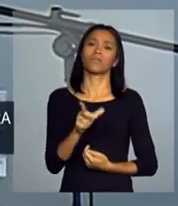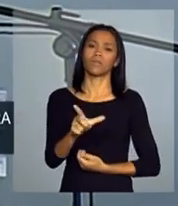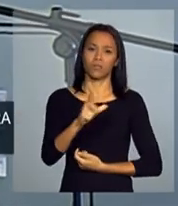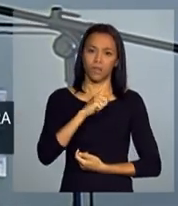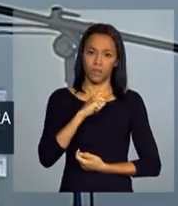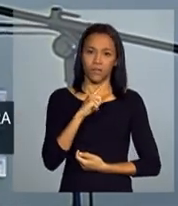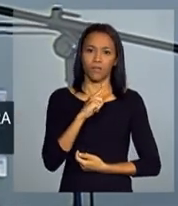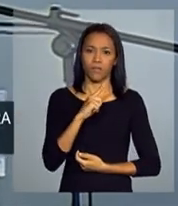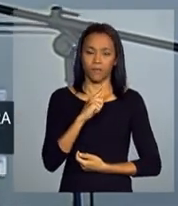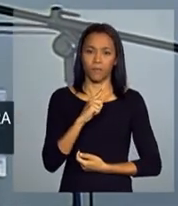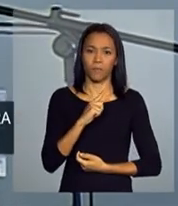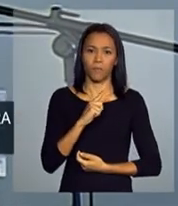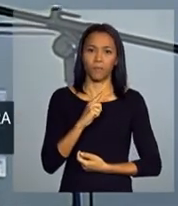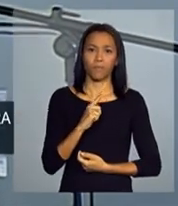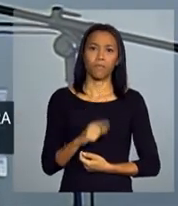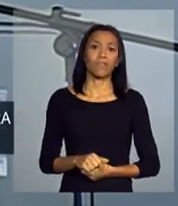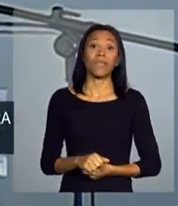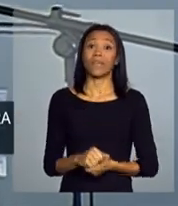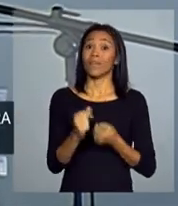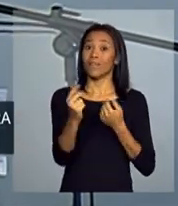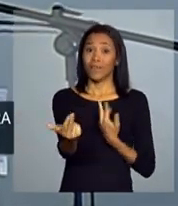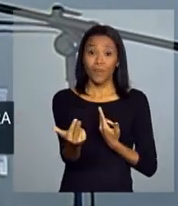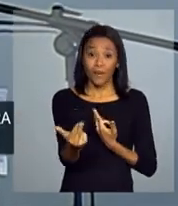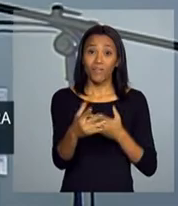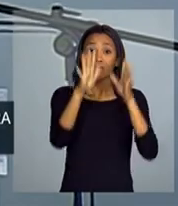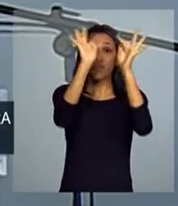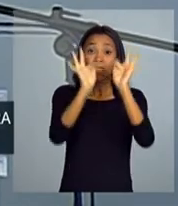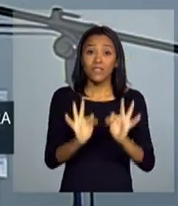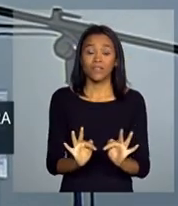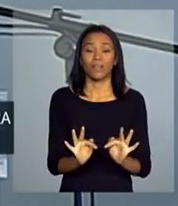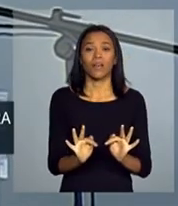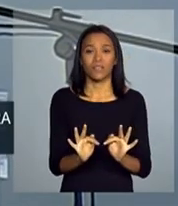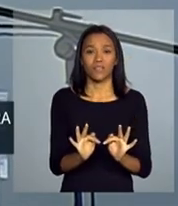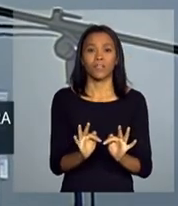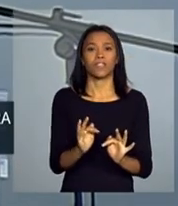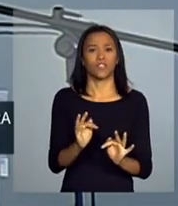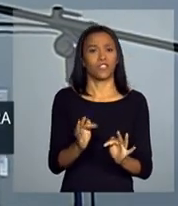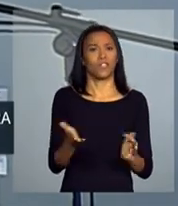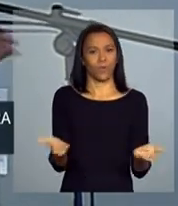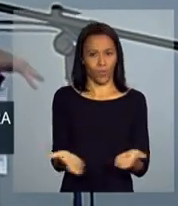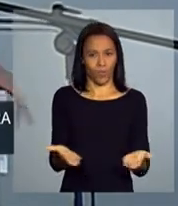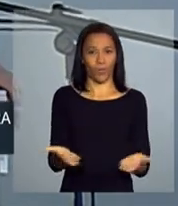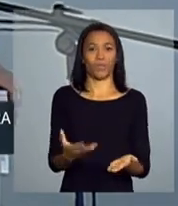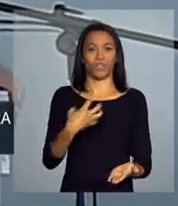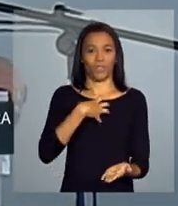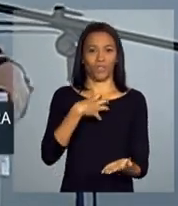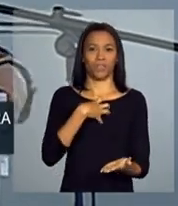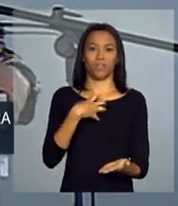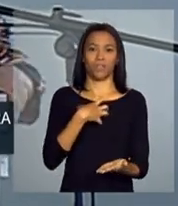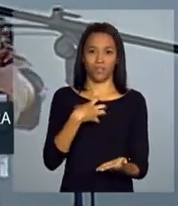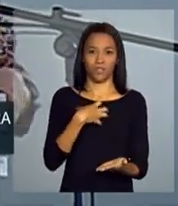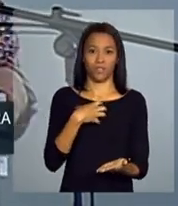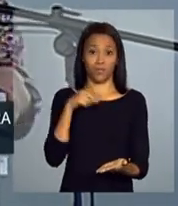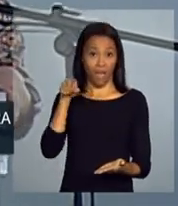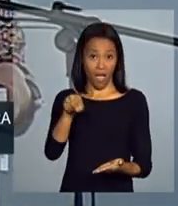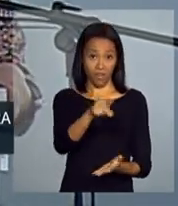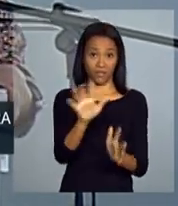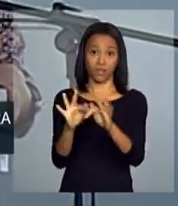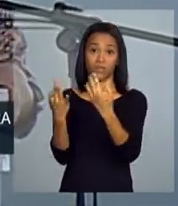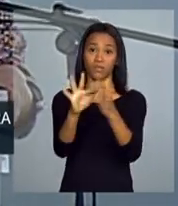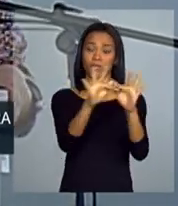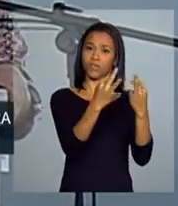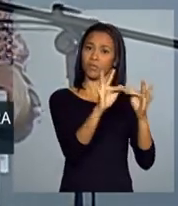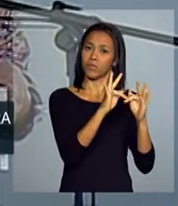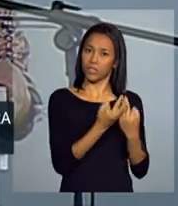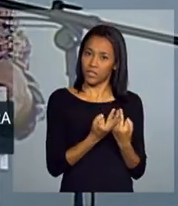tenham a mesma felicidade que têm hoje aqui essas famílias para